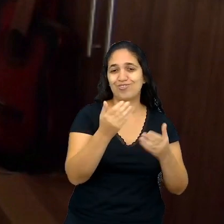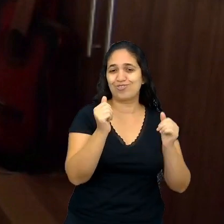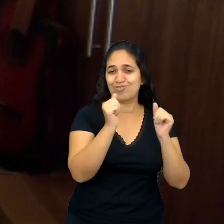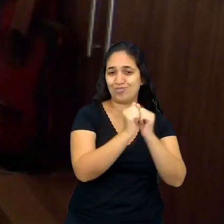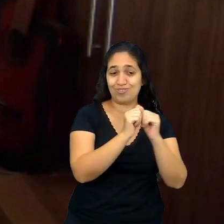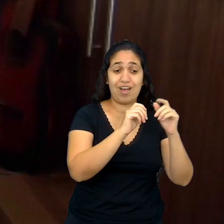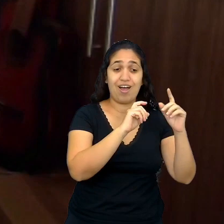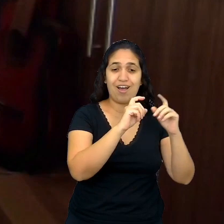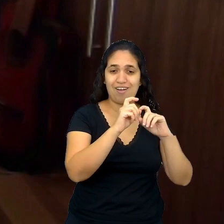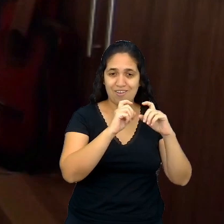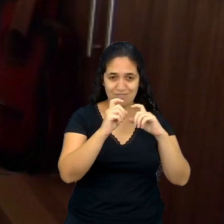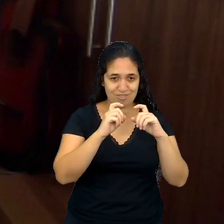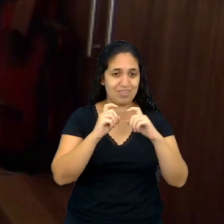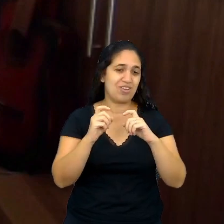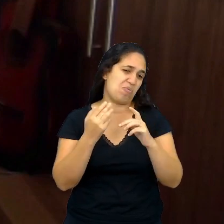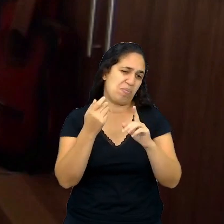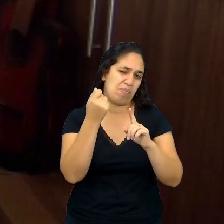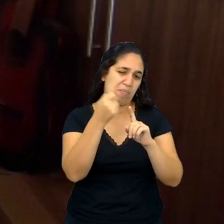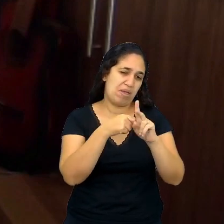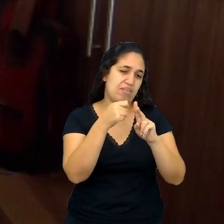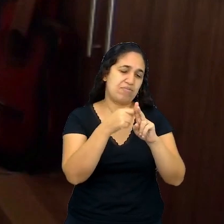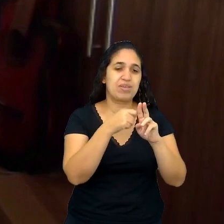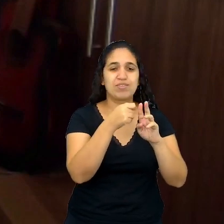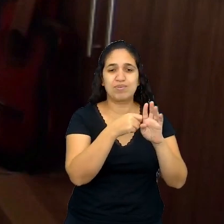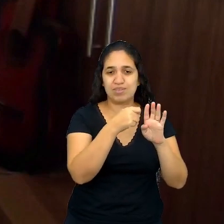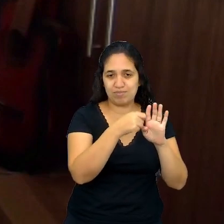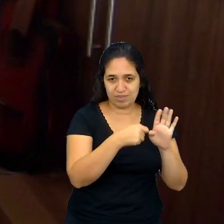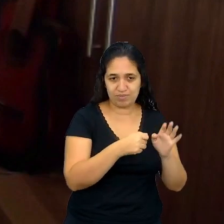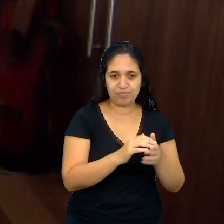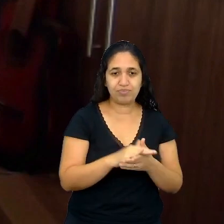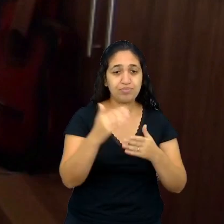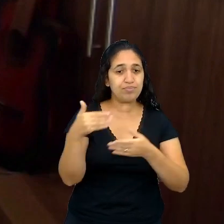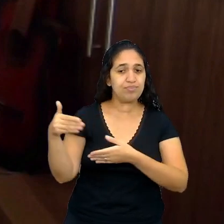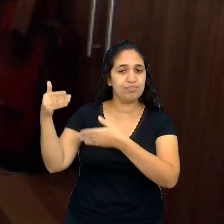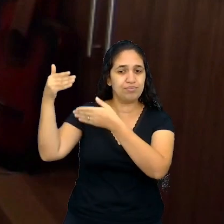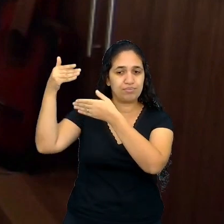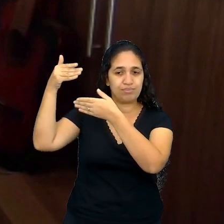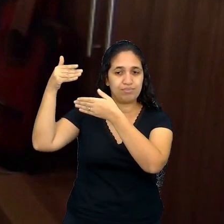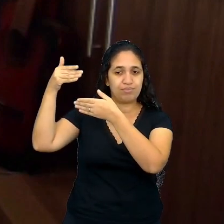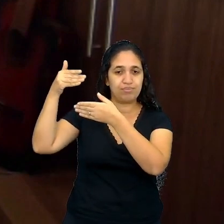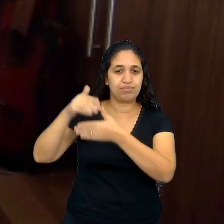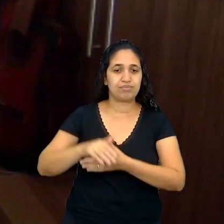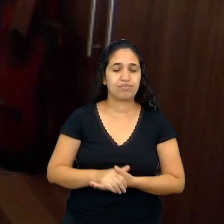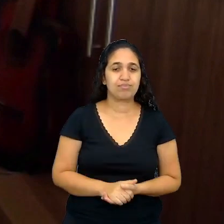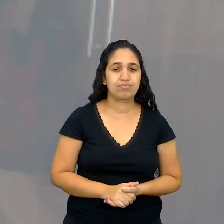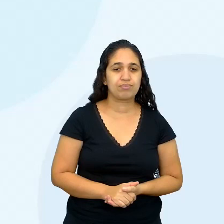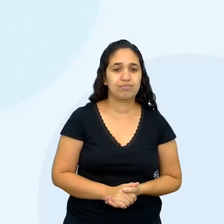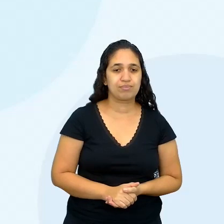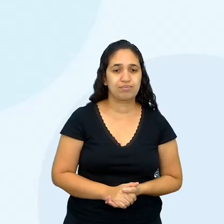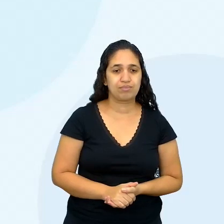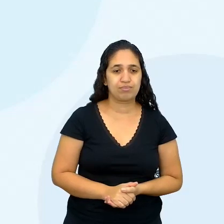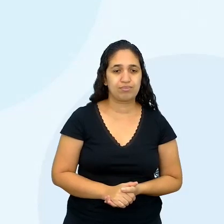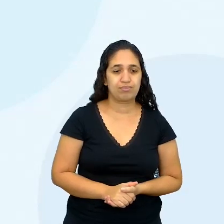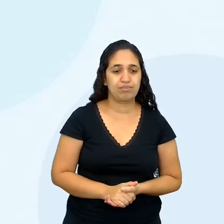que acontecem aí praticamente mês a mês. O próximo, por favor.